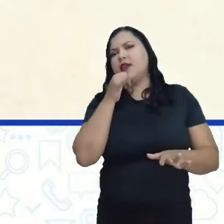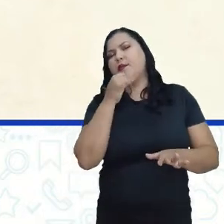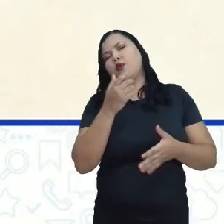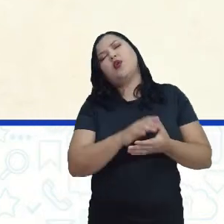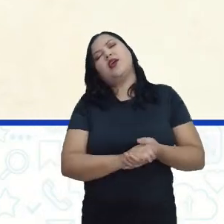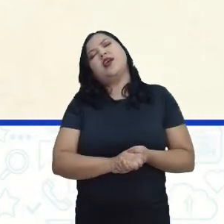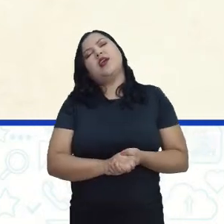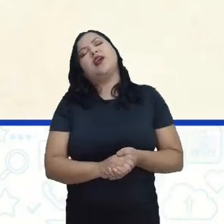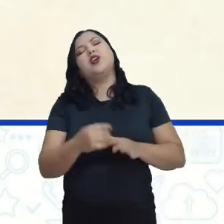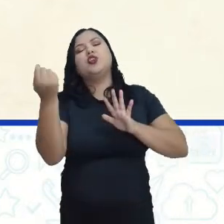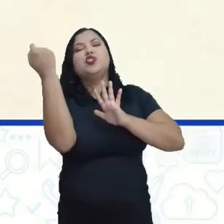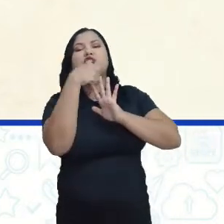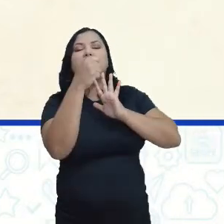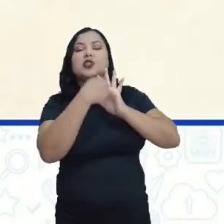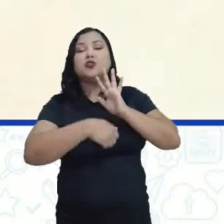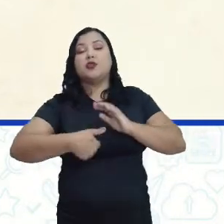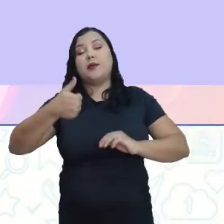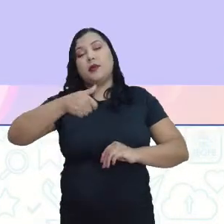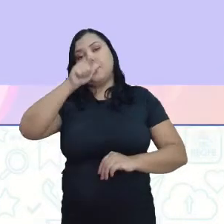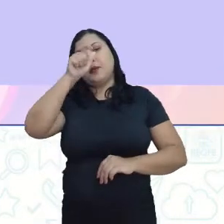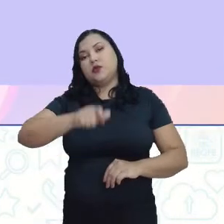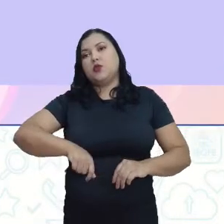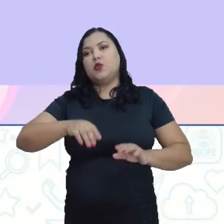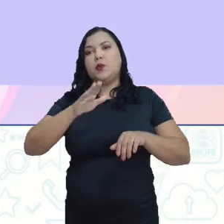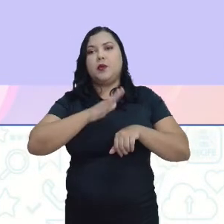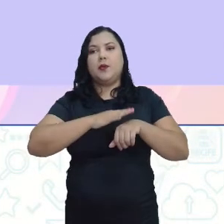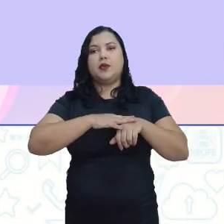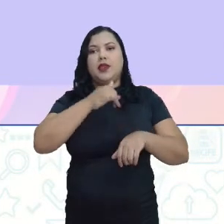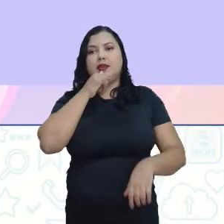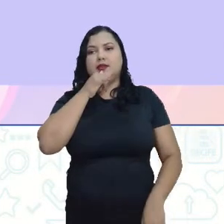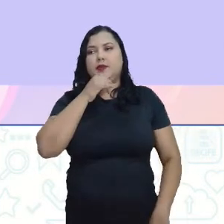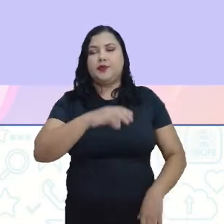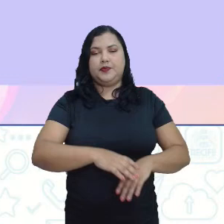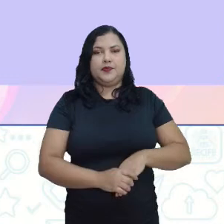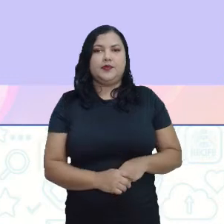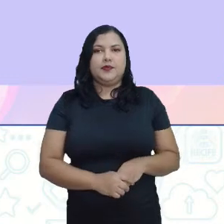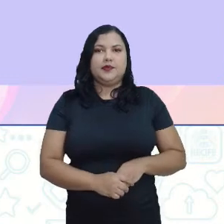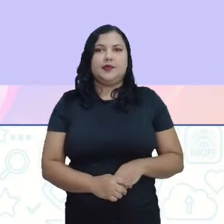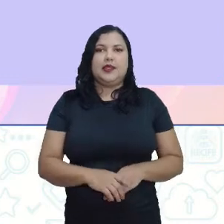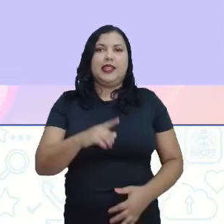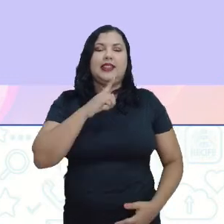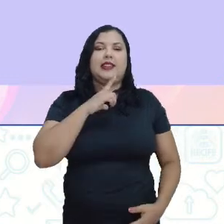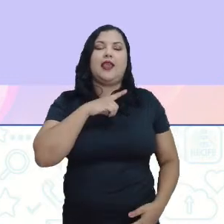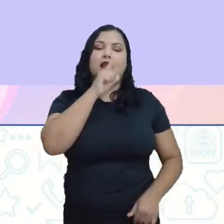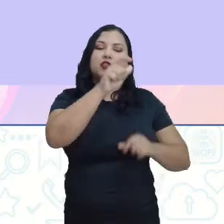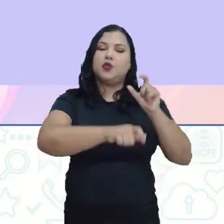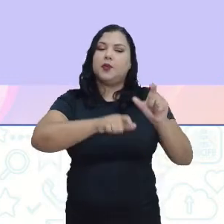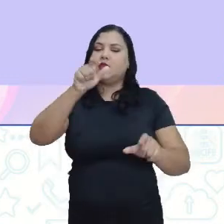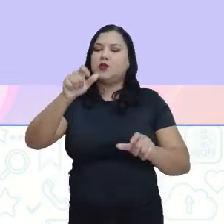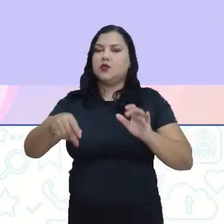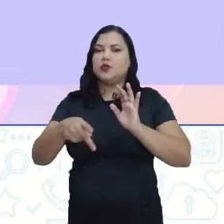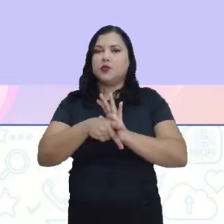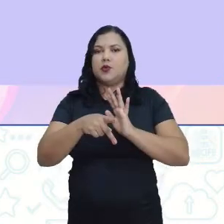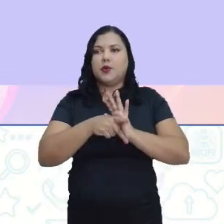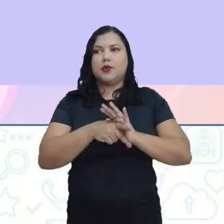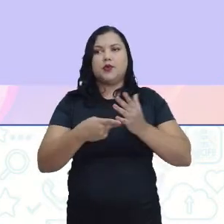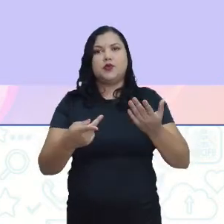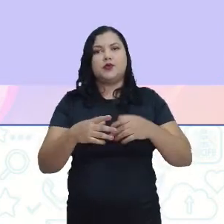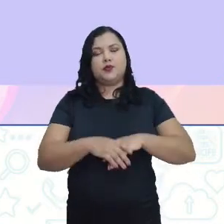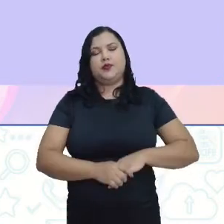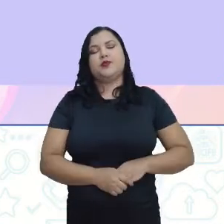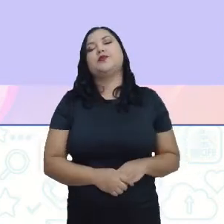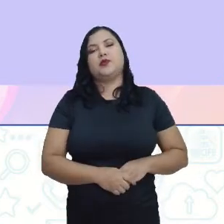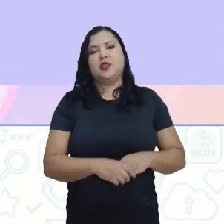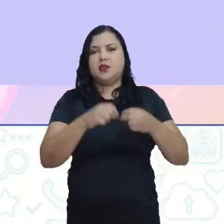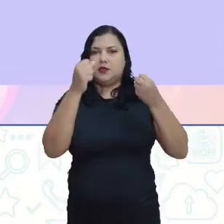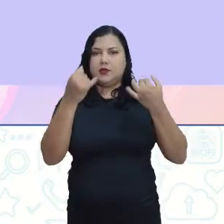isso quer dizer? Eu já adiantei um pouquinho, né? Quando a gente coloca o quê? Ó, a gente tem as pessoas do discurso,